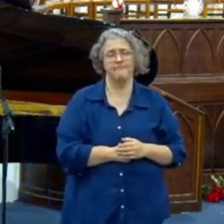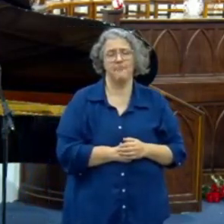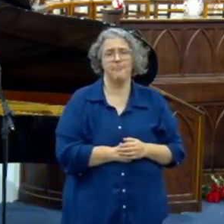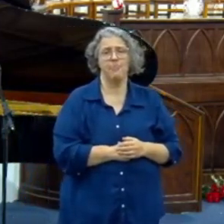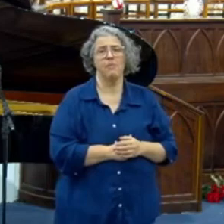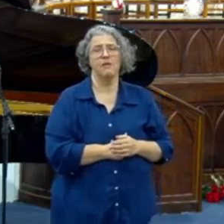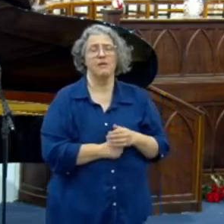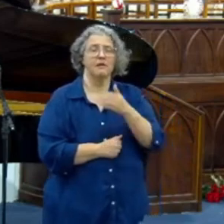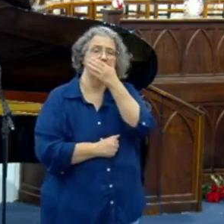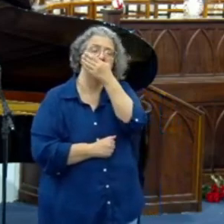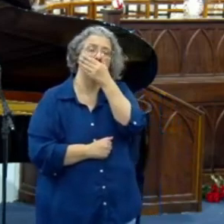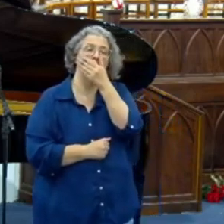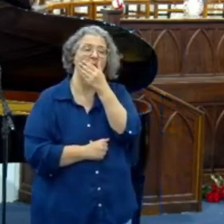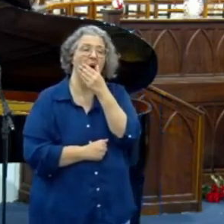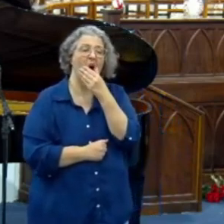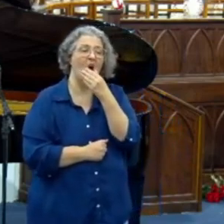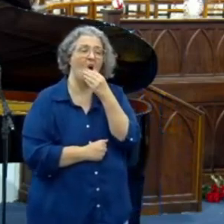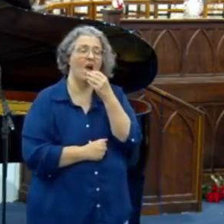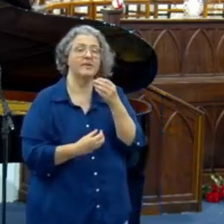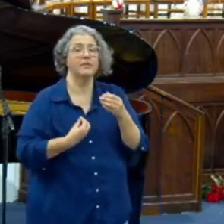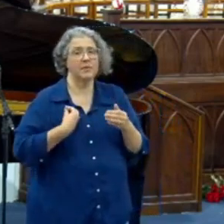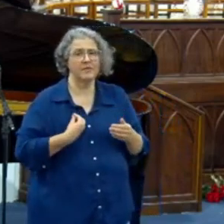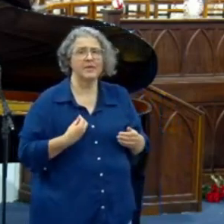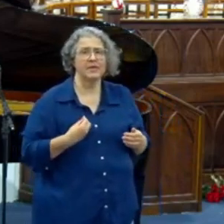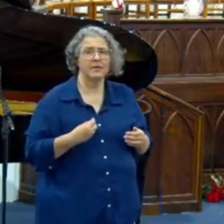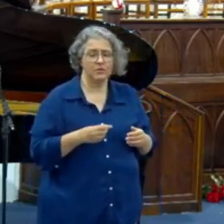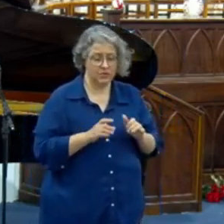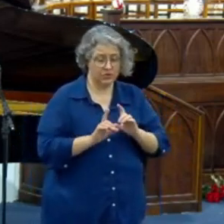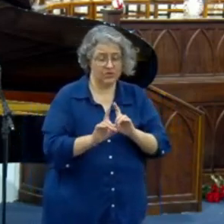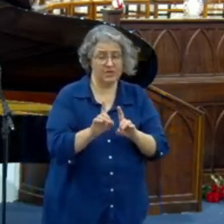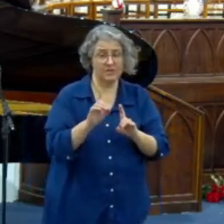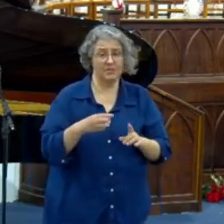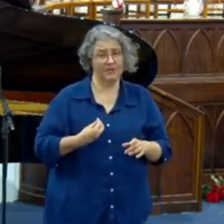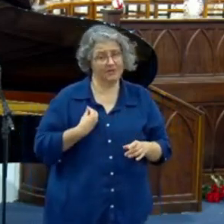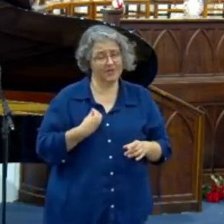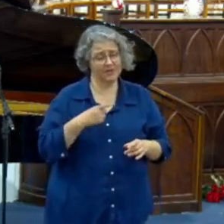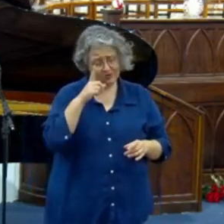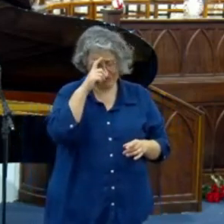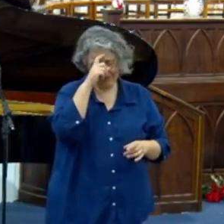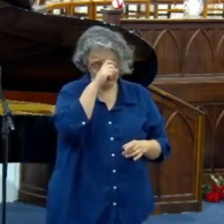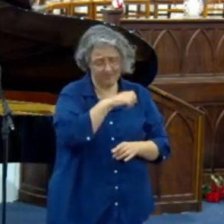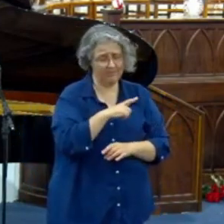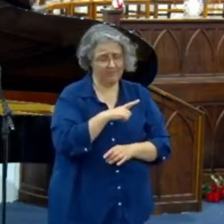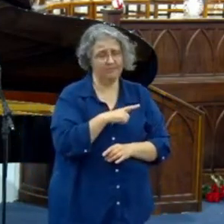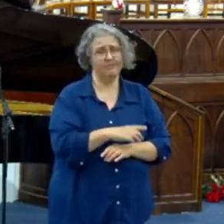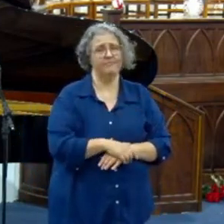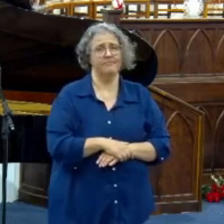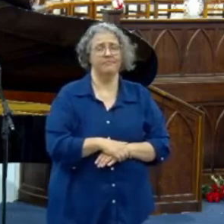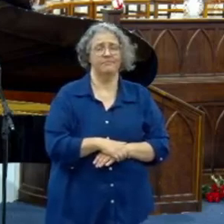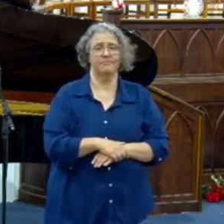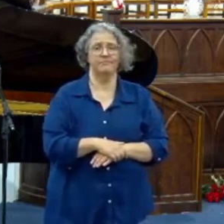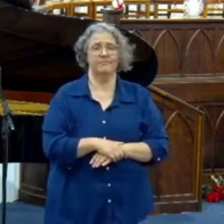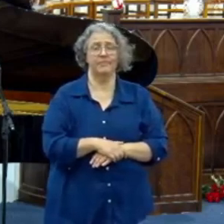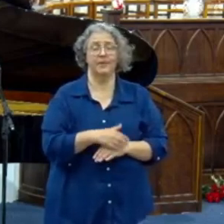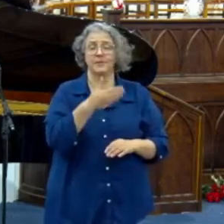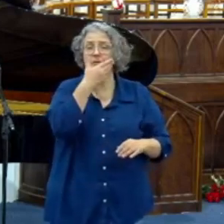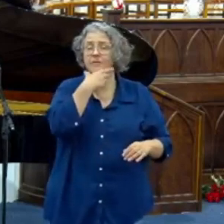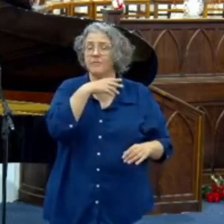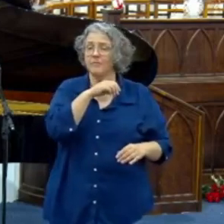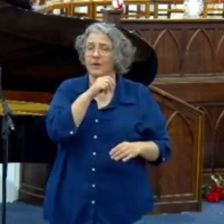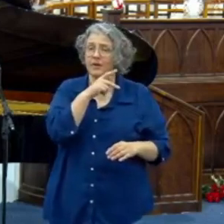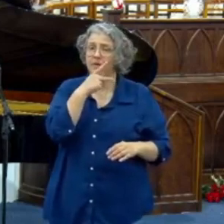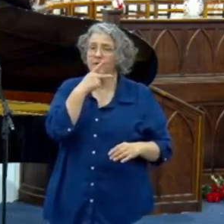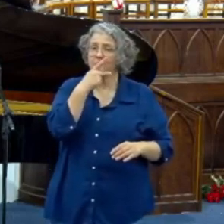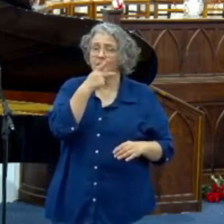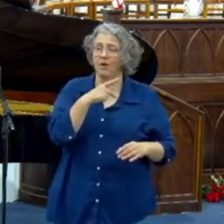que têm uma vida, e normalmente o discípulo tem uma vida difícil mesmo. Os discípulos de Jesus têm uma vida difícil. Mas Paulo disse assim, por